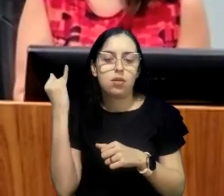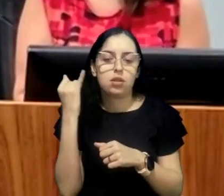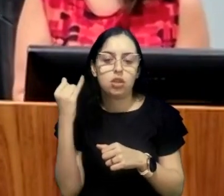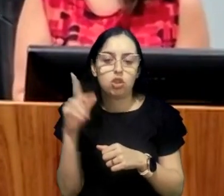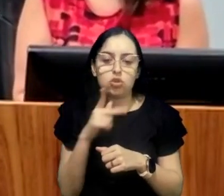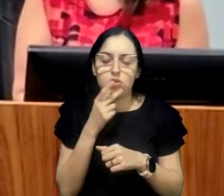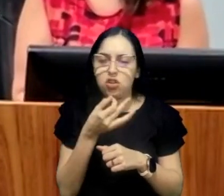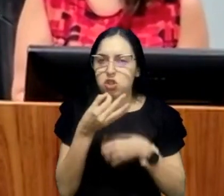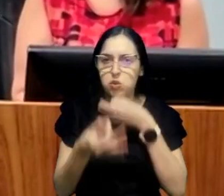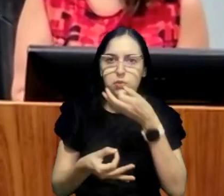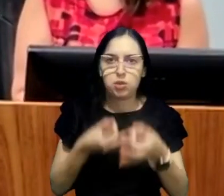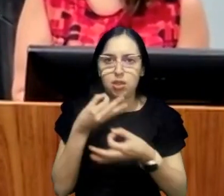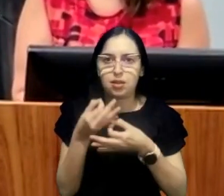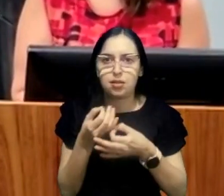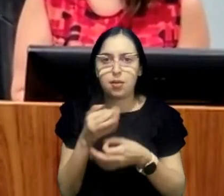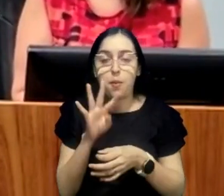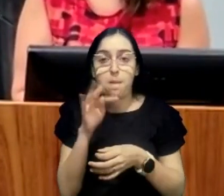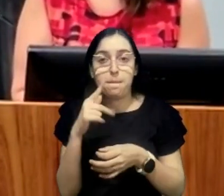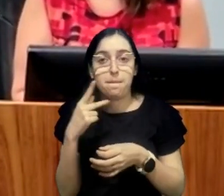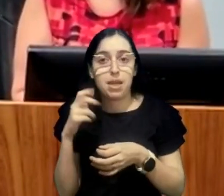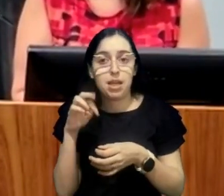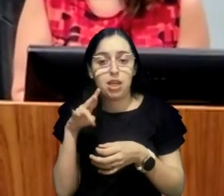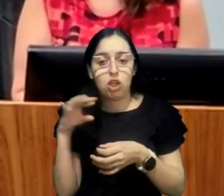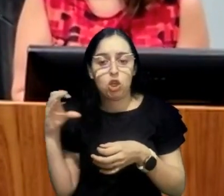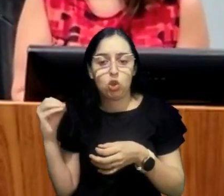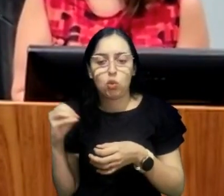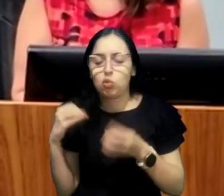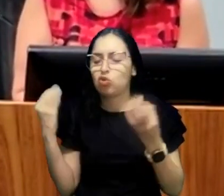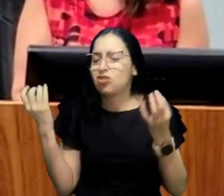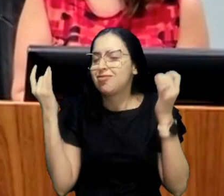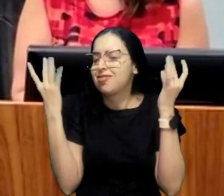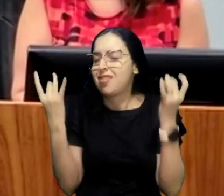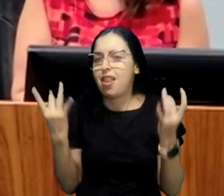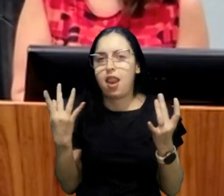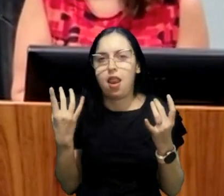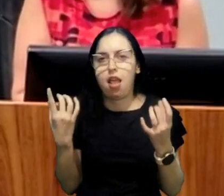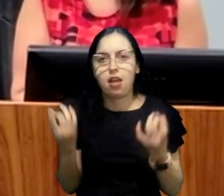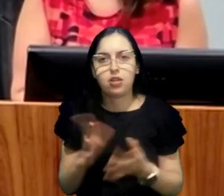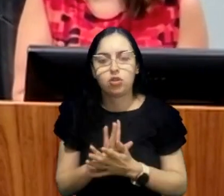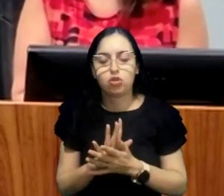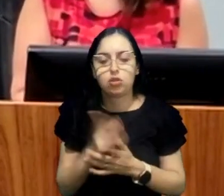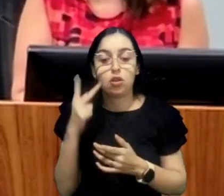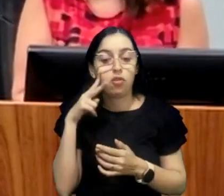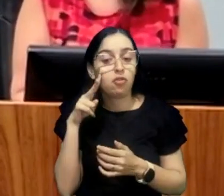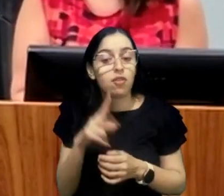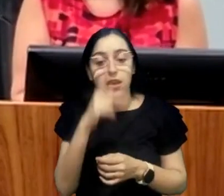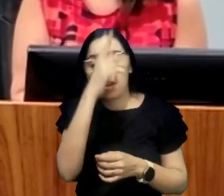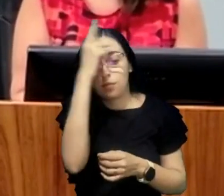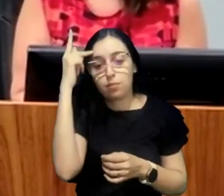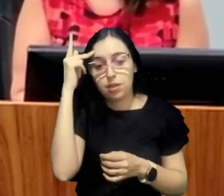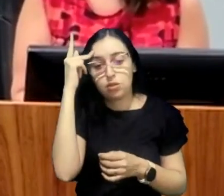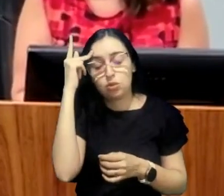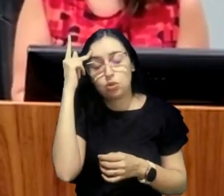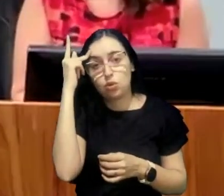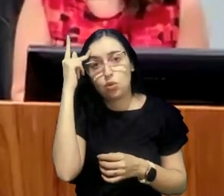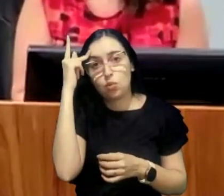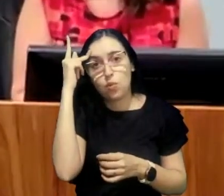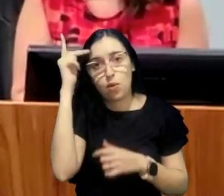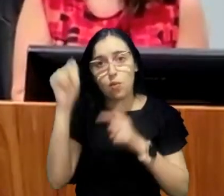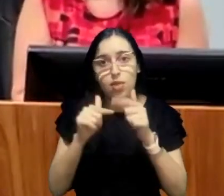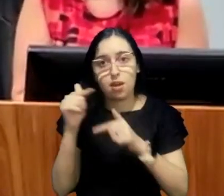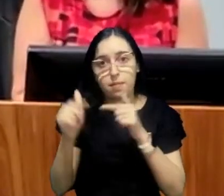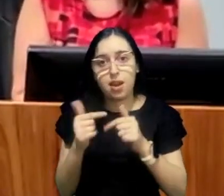julgadores temos um perito excelente, se a gente não está olhando aquela pessoa, no caso o carvoeiro, né?